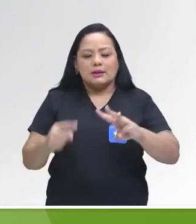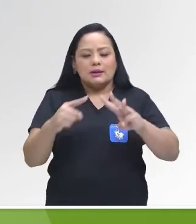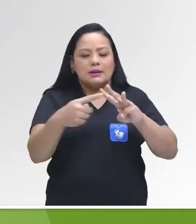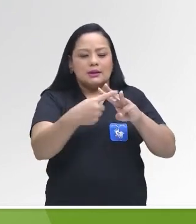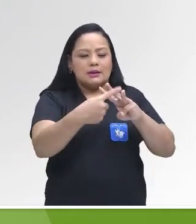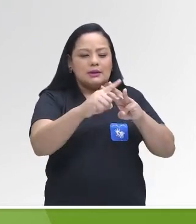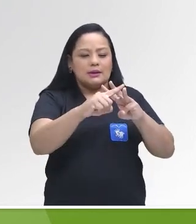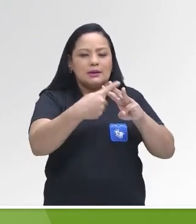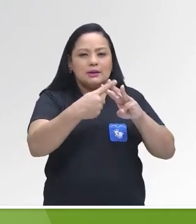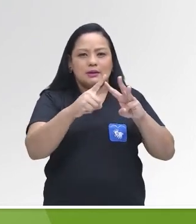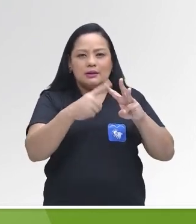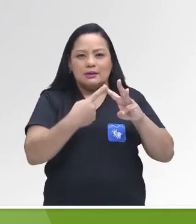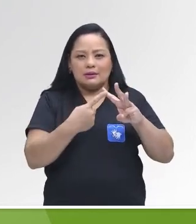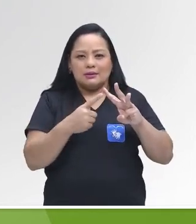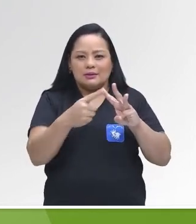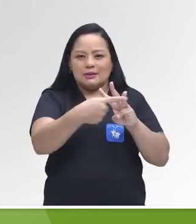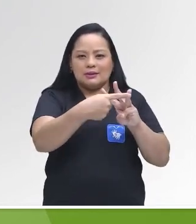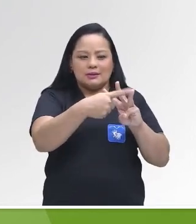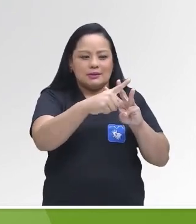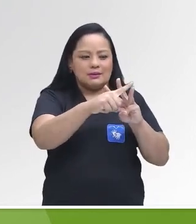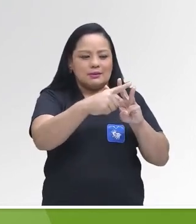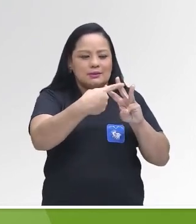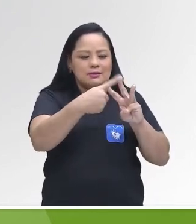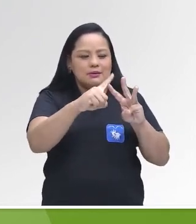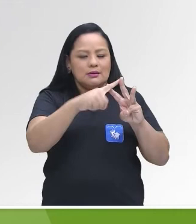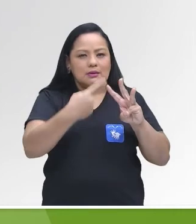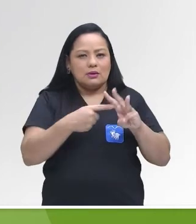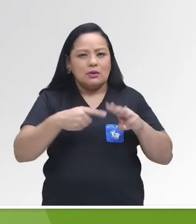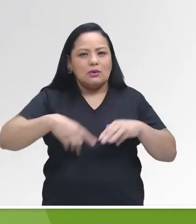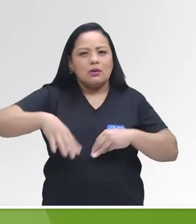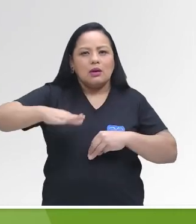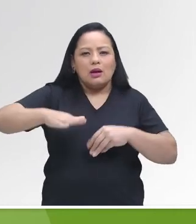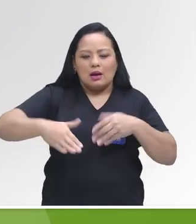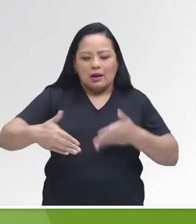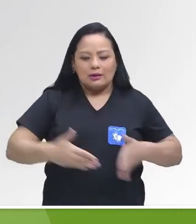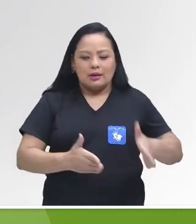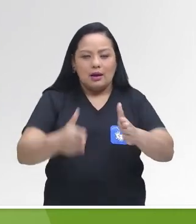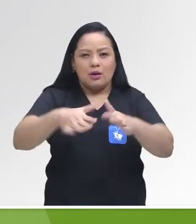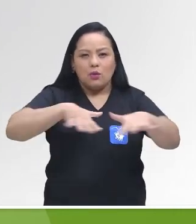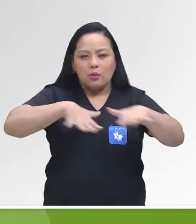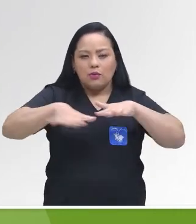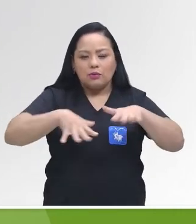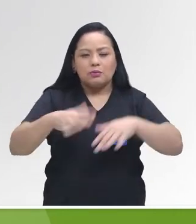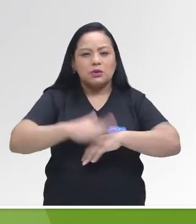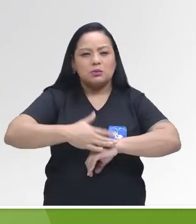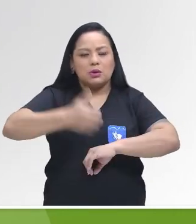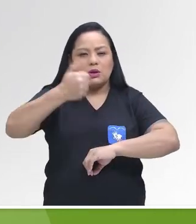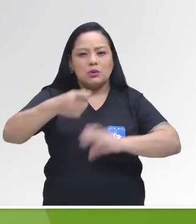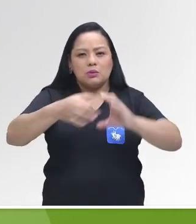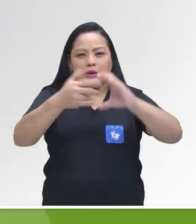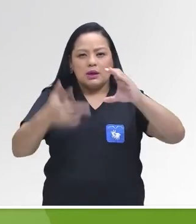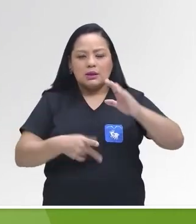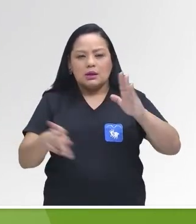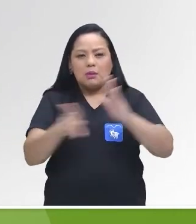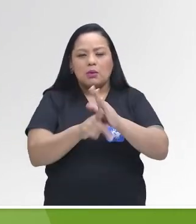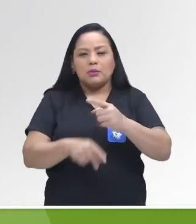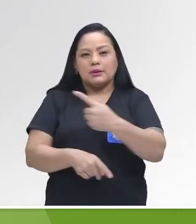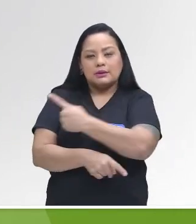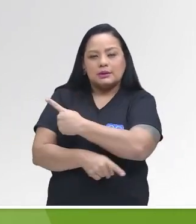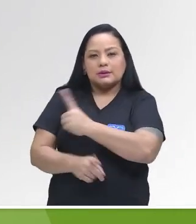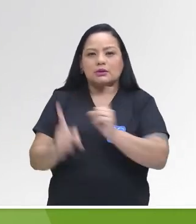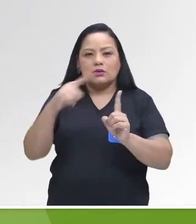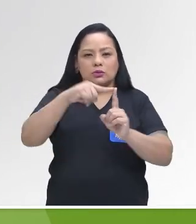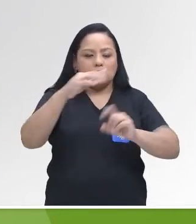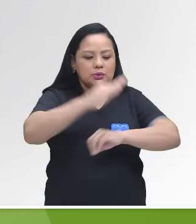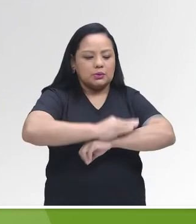os dedos. Então, elas nadam melhor com essas membranas entre os dedos, isso é uma característica das rãs, tá ok?